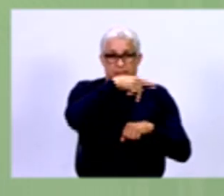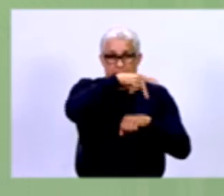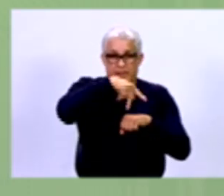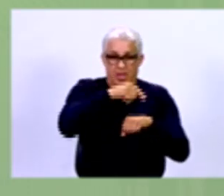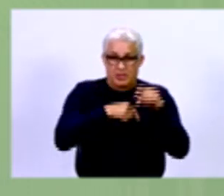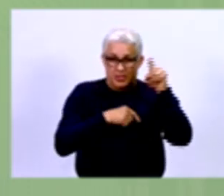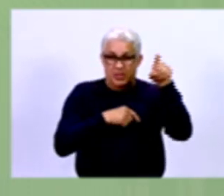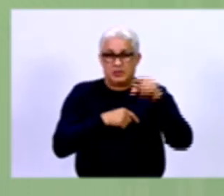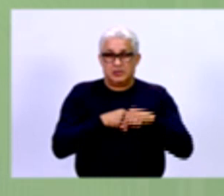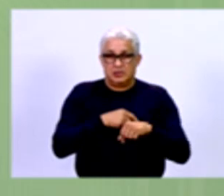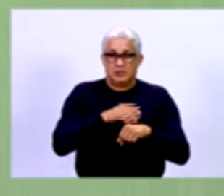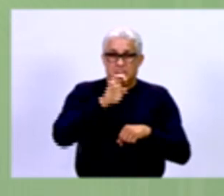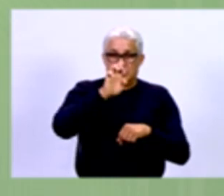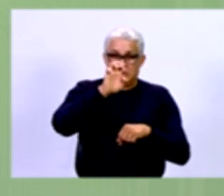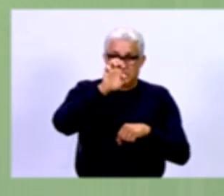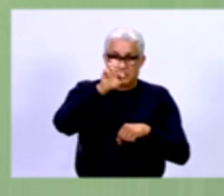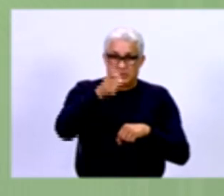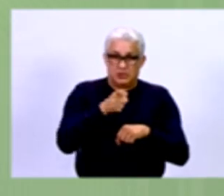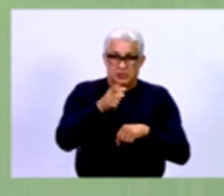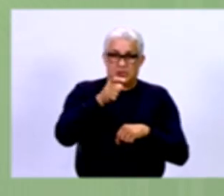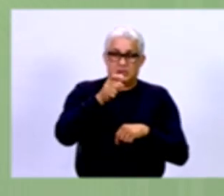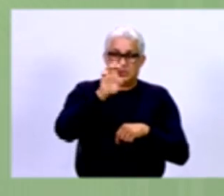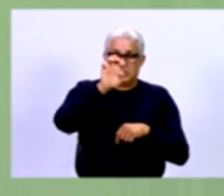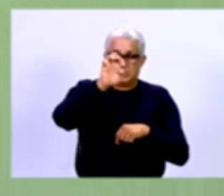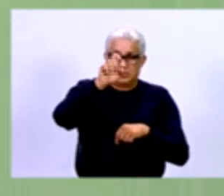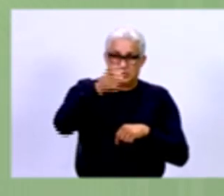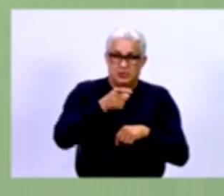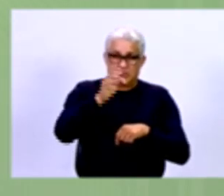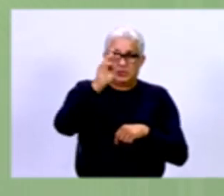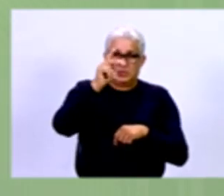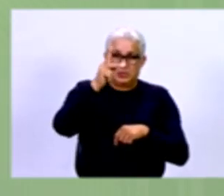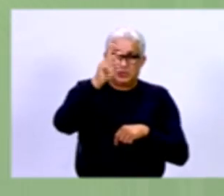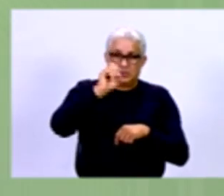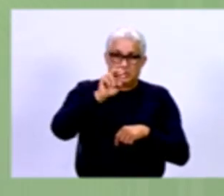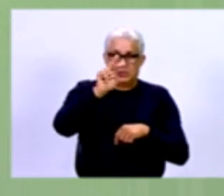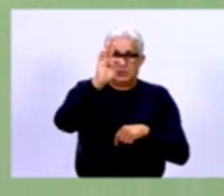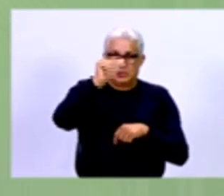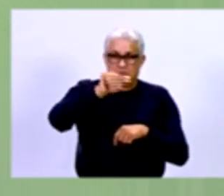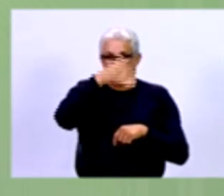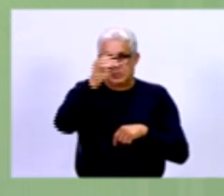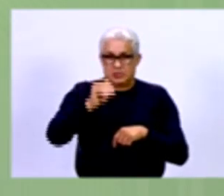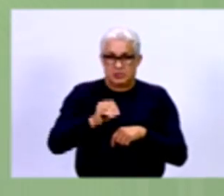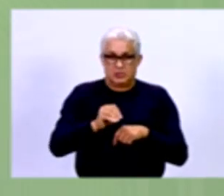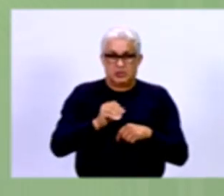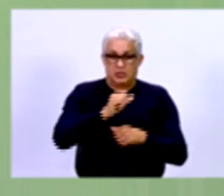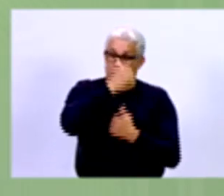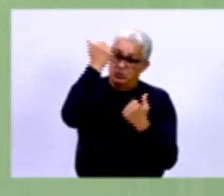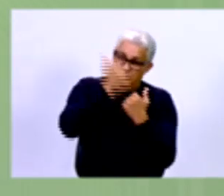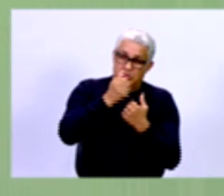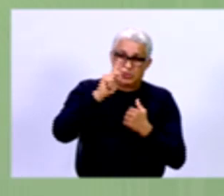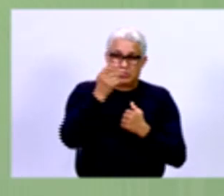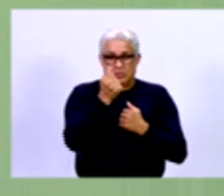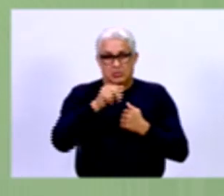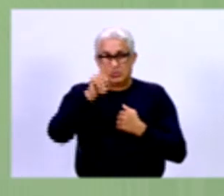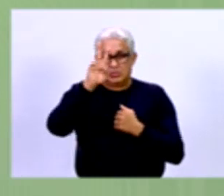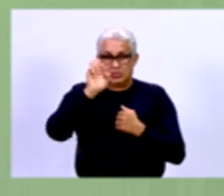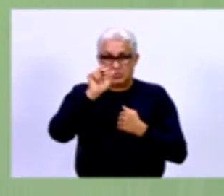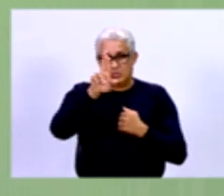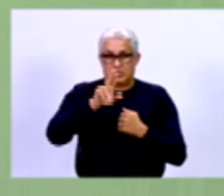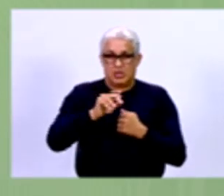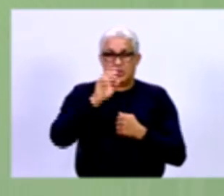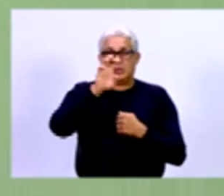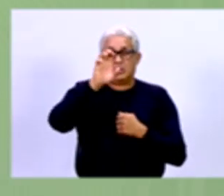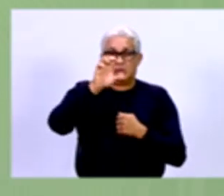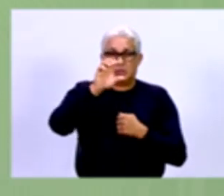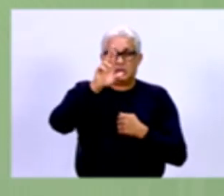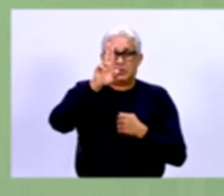Assim, uma exportação dá lugar a um haver e é registrado a crédito no balanço de pagamento, exatamente